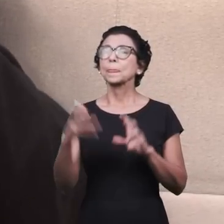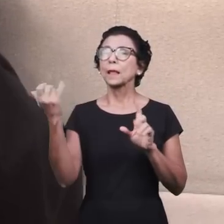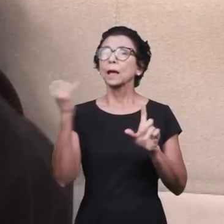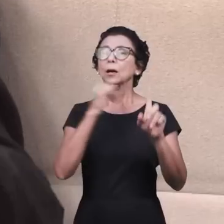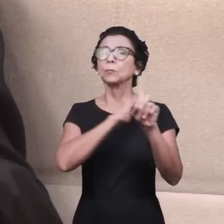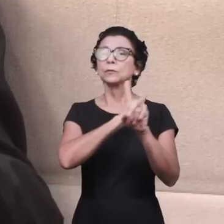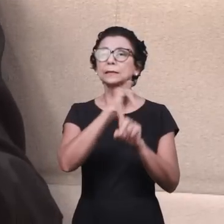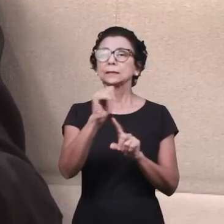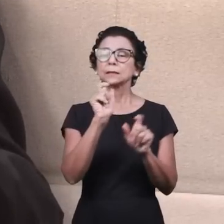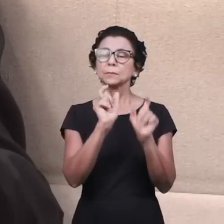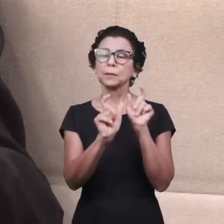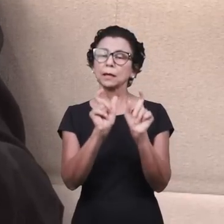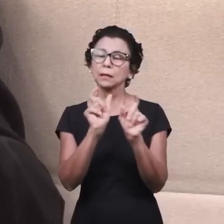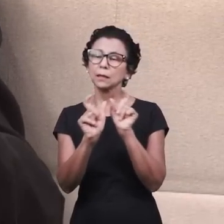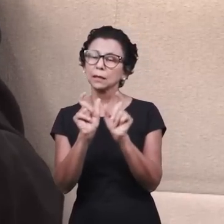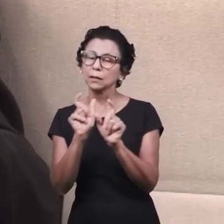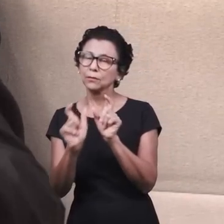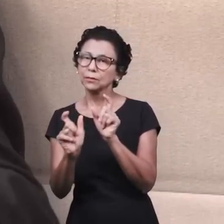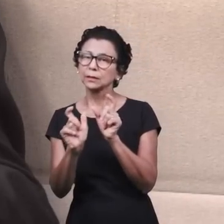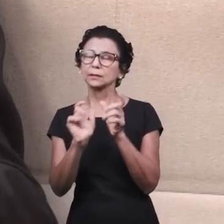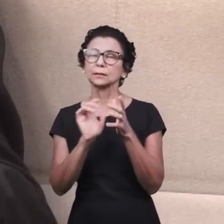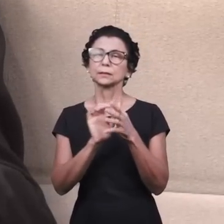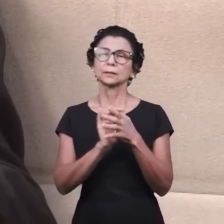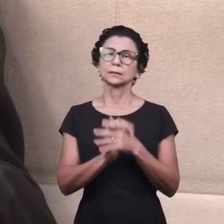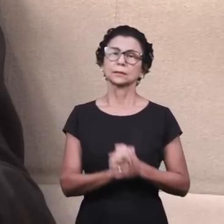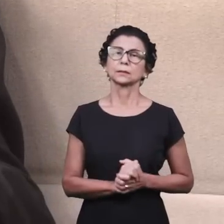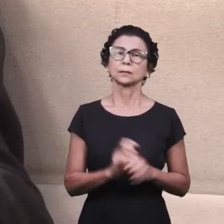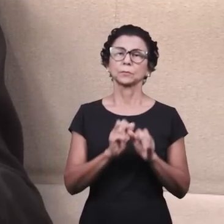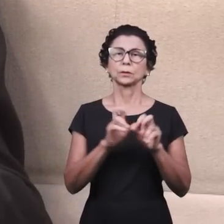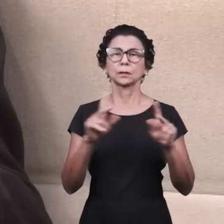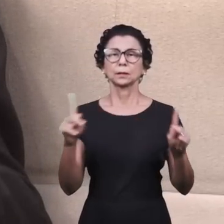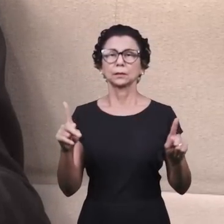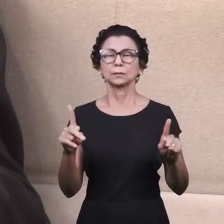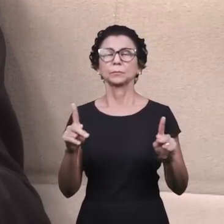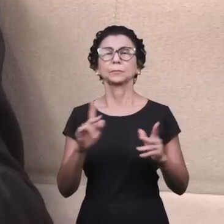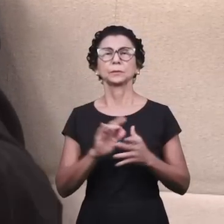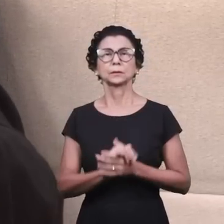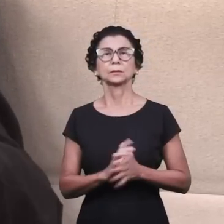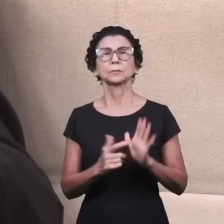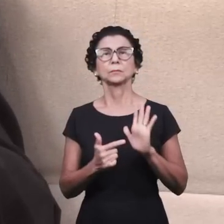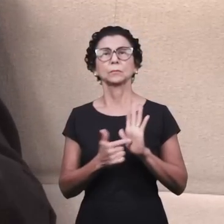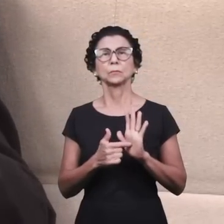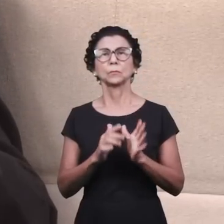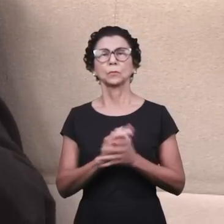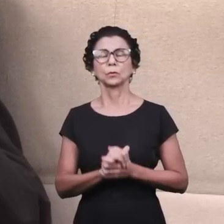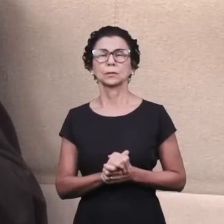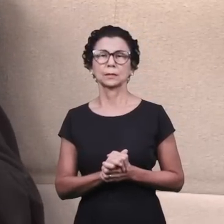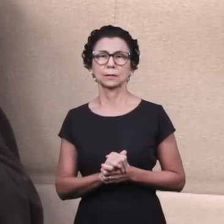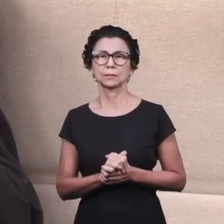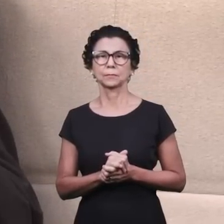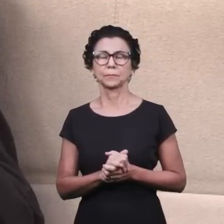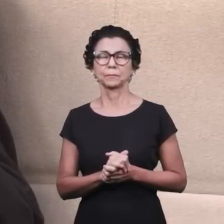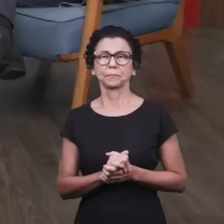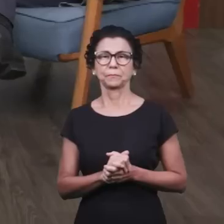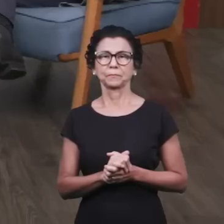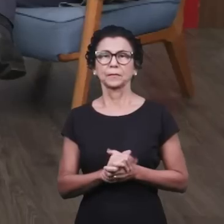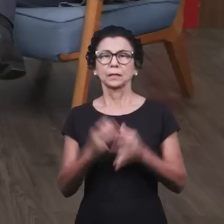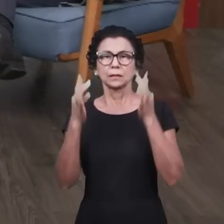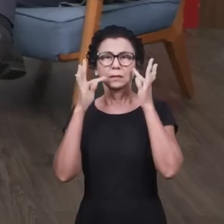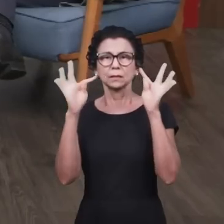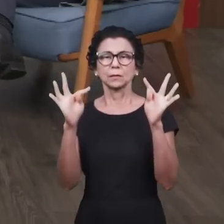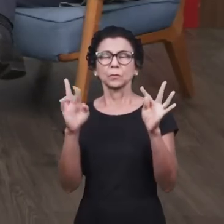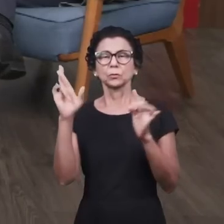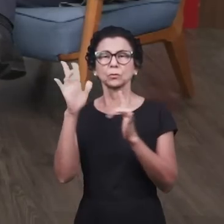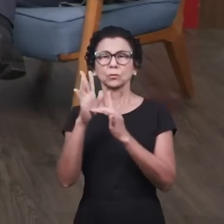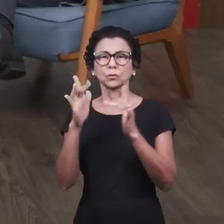desta profecia. Apocalipse 19, 10 diz que Jesus, o testemunho de Jesus é o espírito de profecia. Por